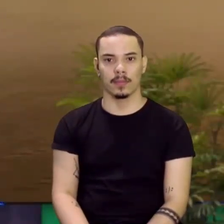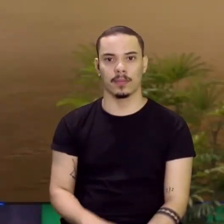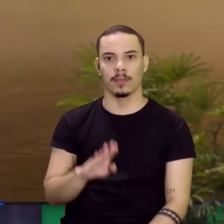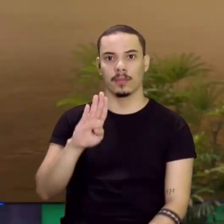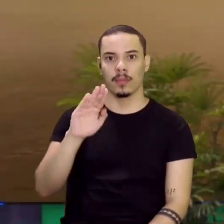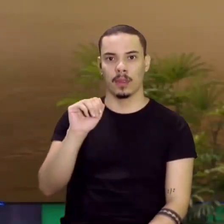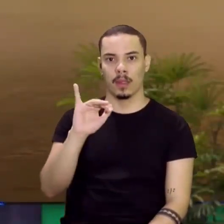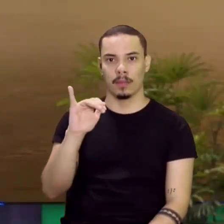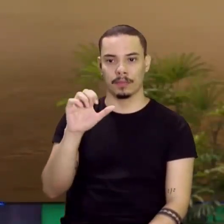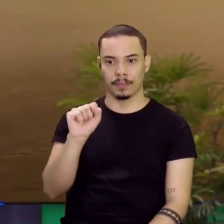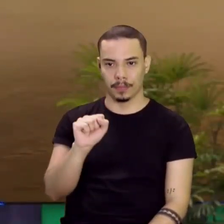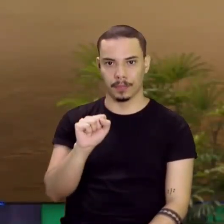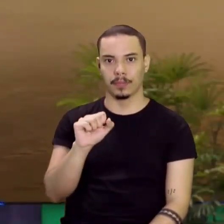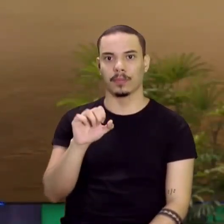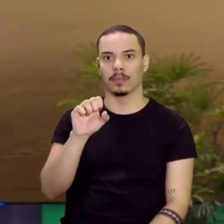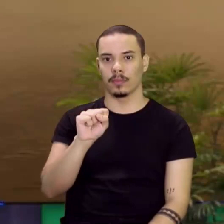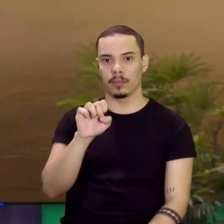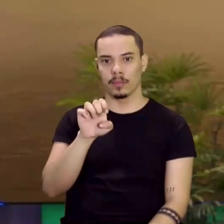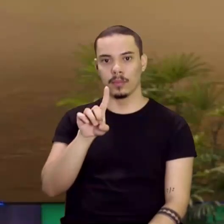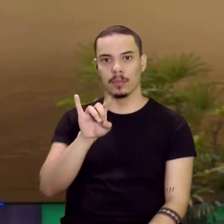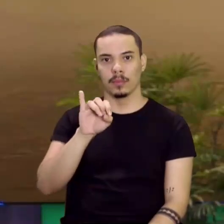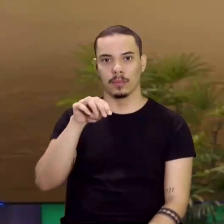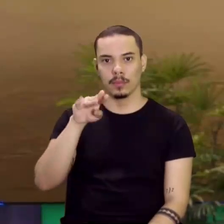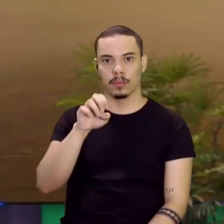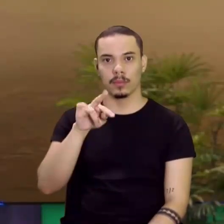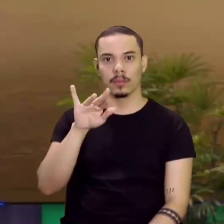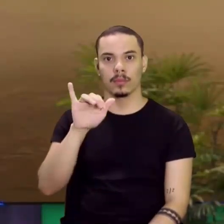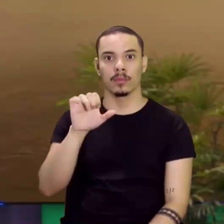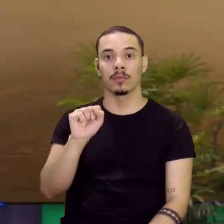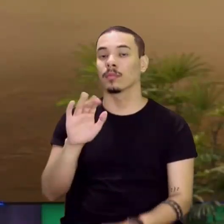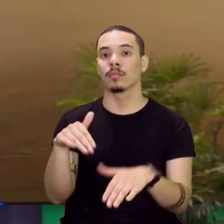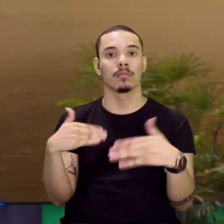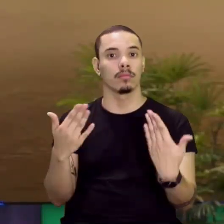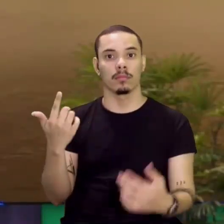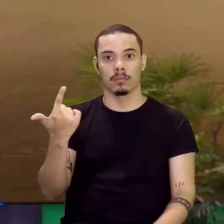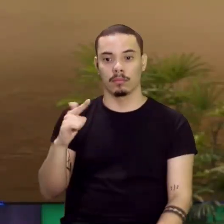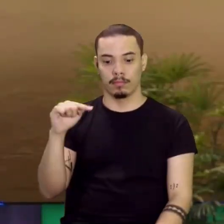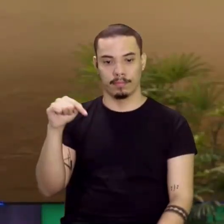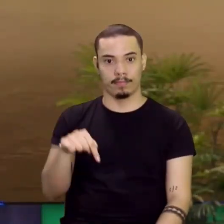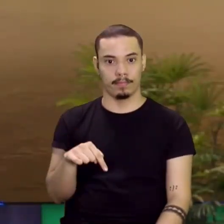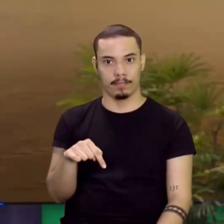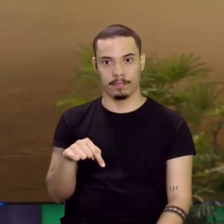Bacias sedimentares. Qual é a que nós não temos?